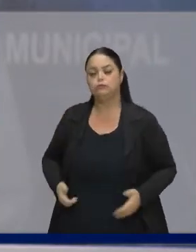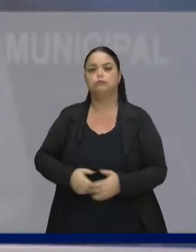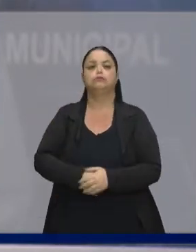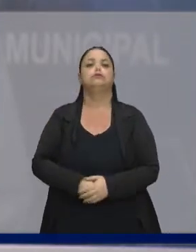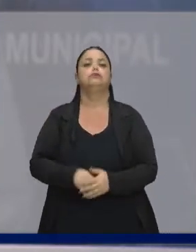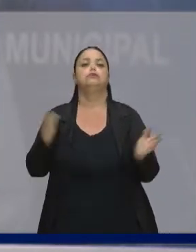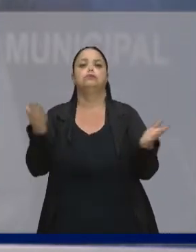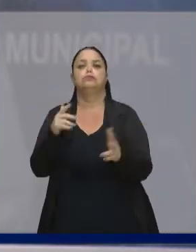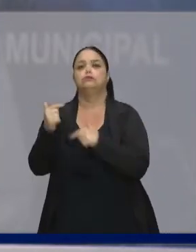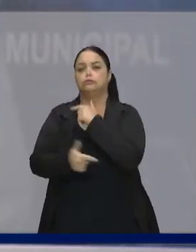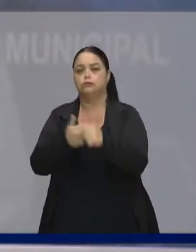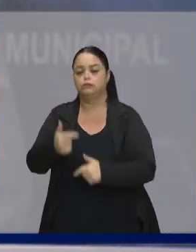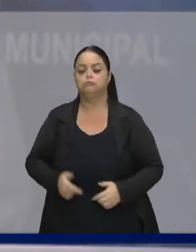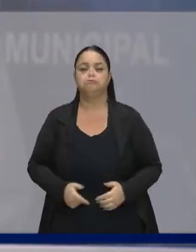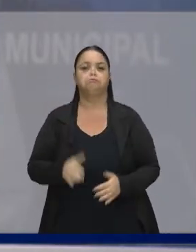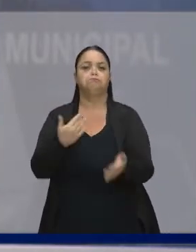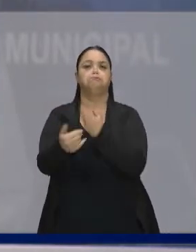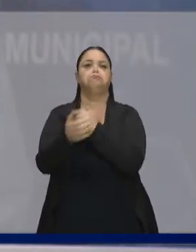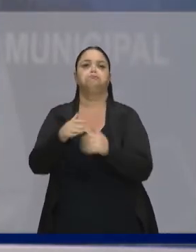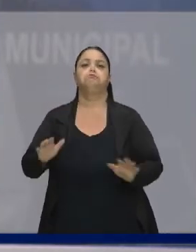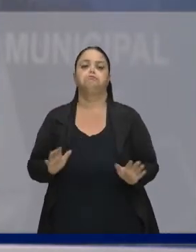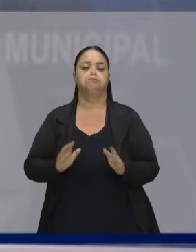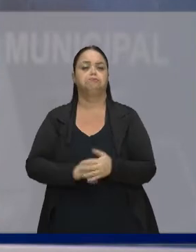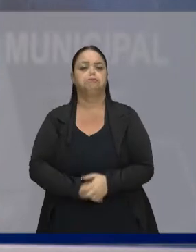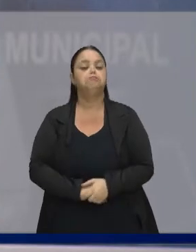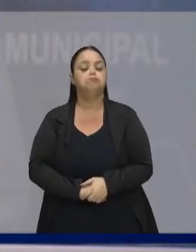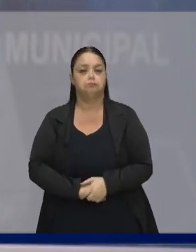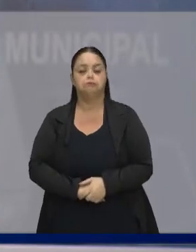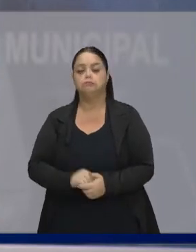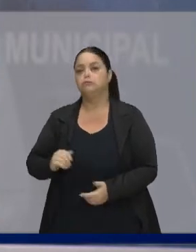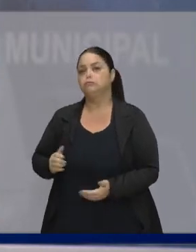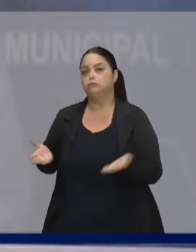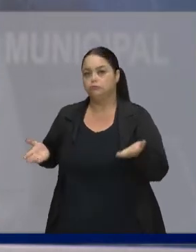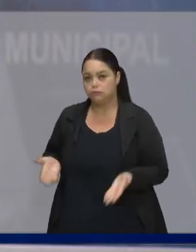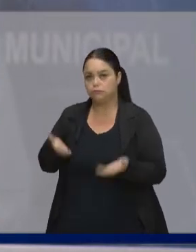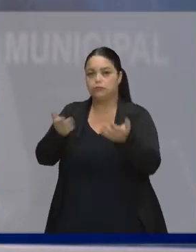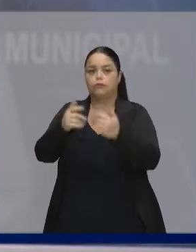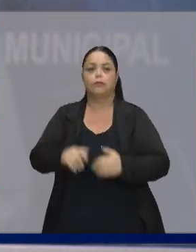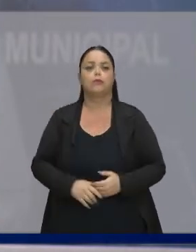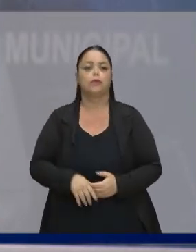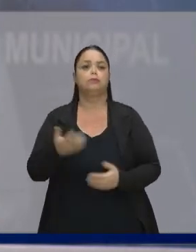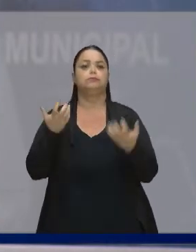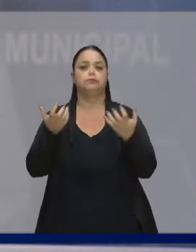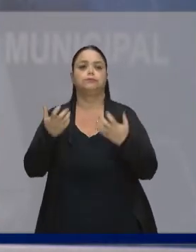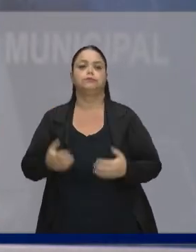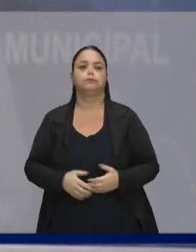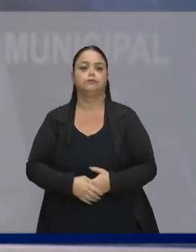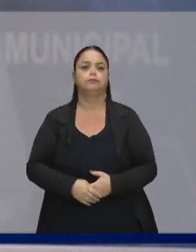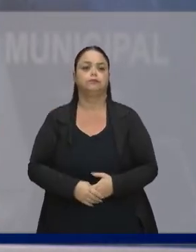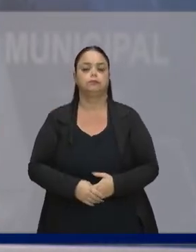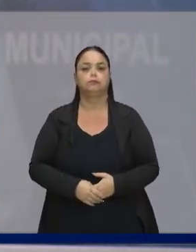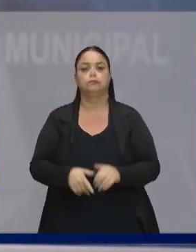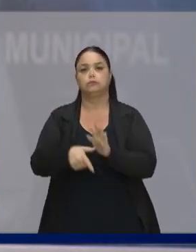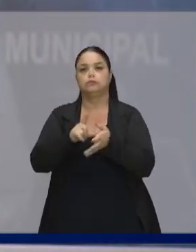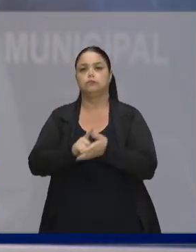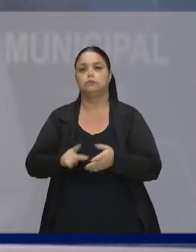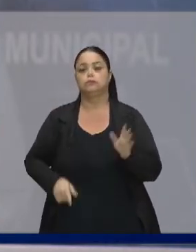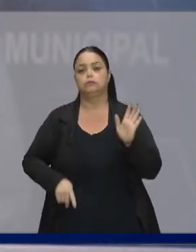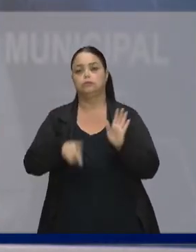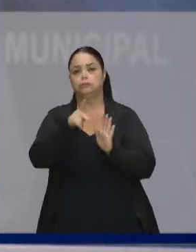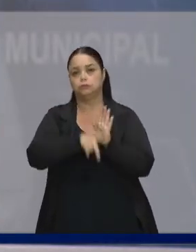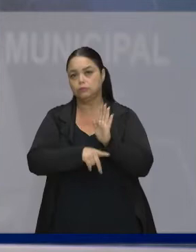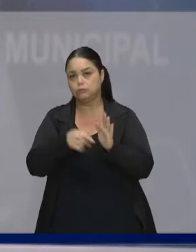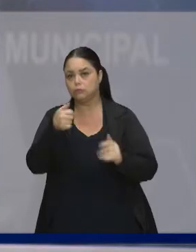cidade, independente do segmento, mas que contribuíram. Eu quero, antes de falar do projeto,